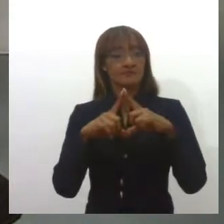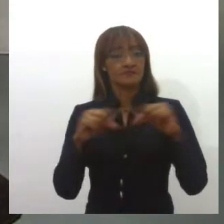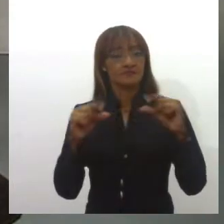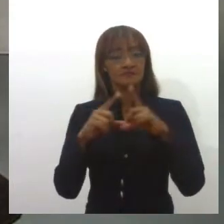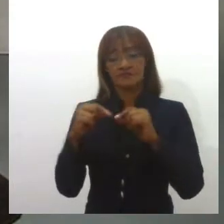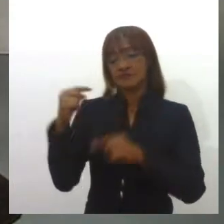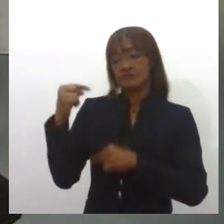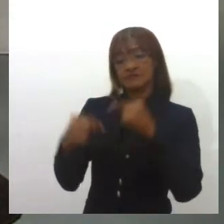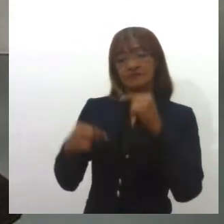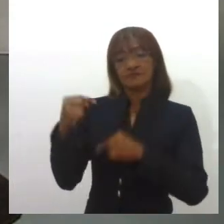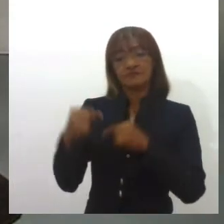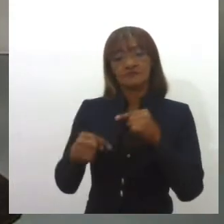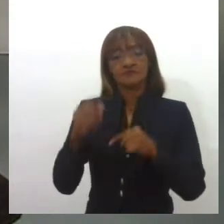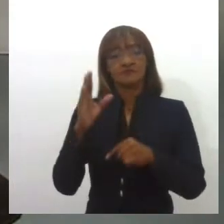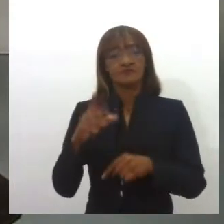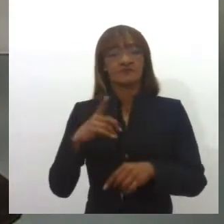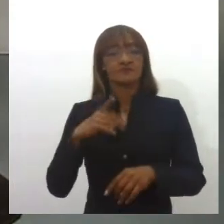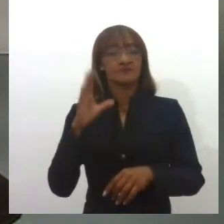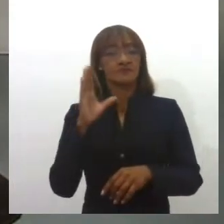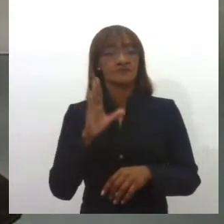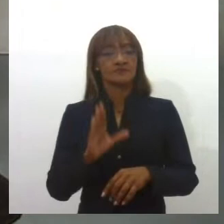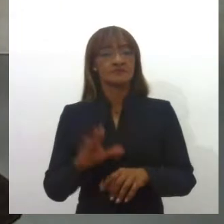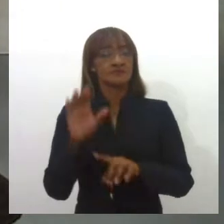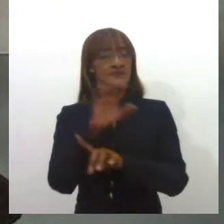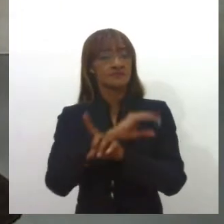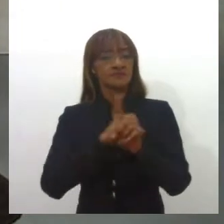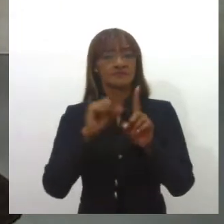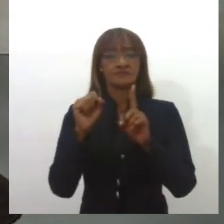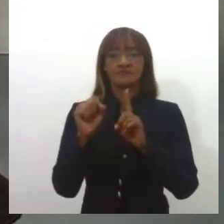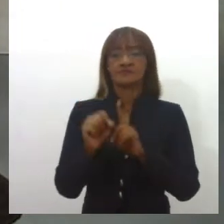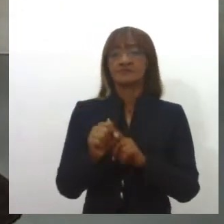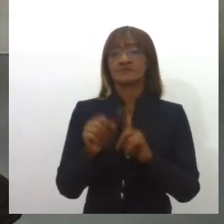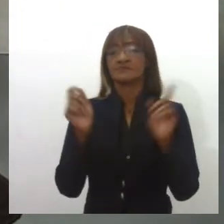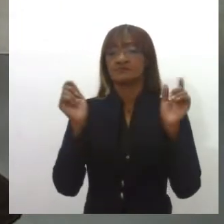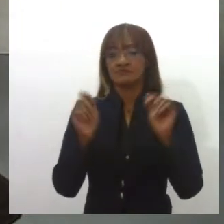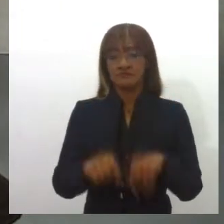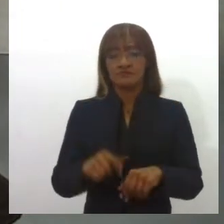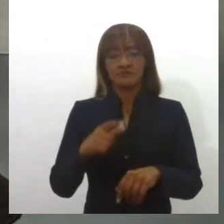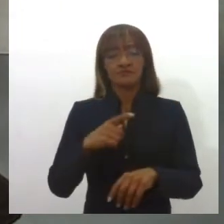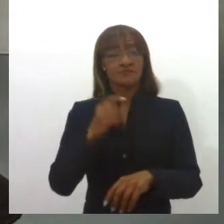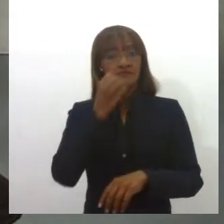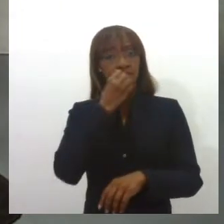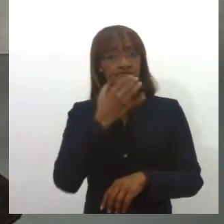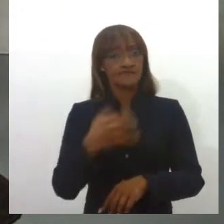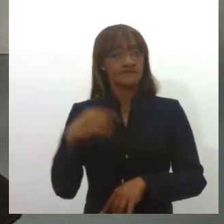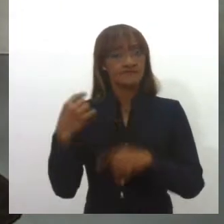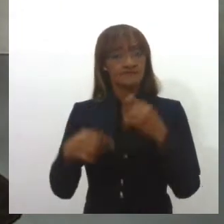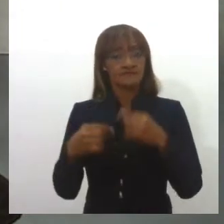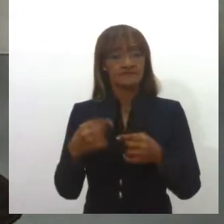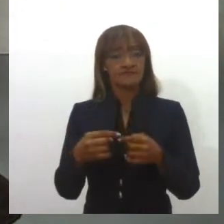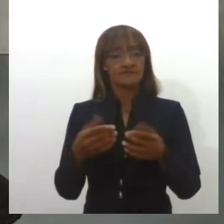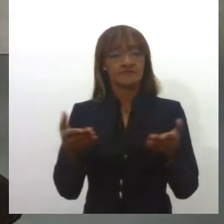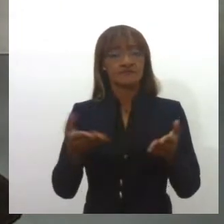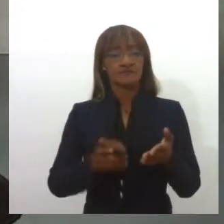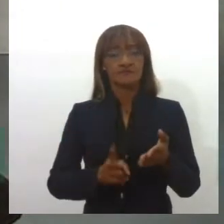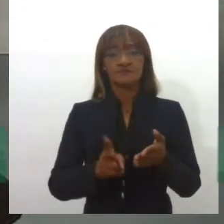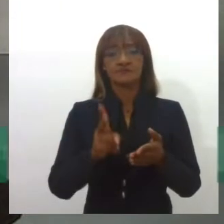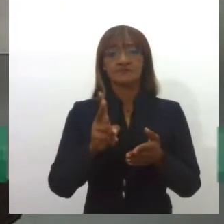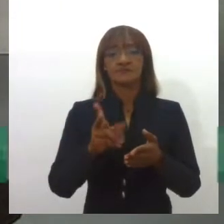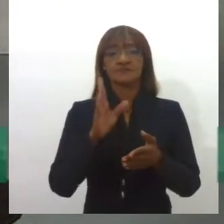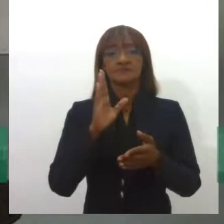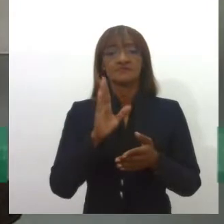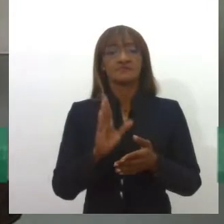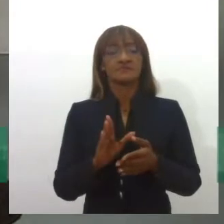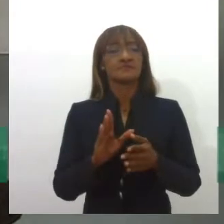sobre as demandas para a sociedade para formatar políticas públicas eficientes passa pelo diálogo, diálogo do